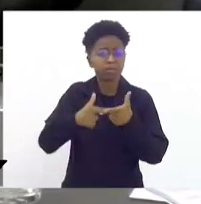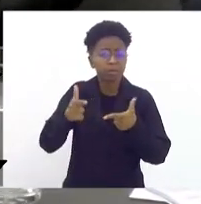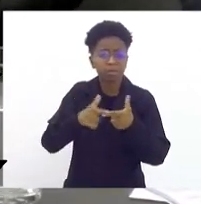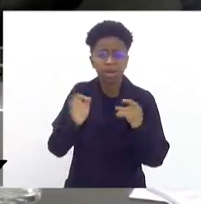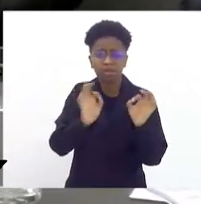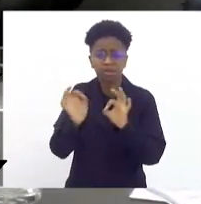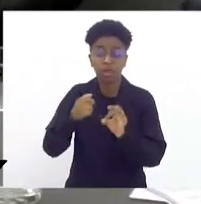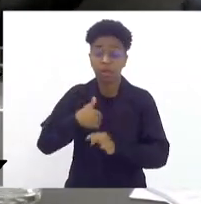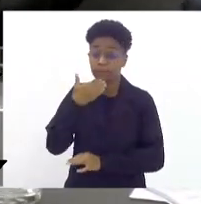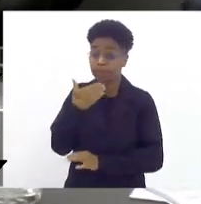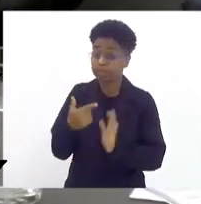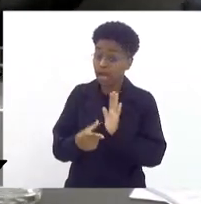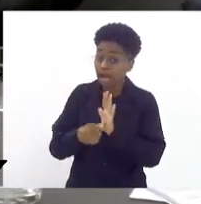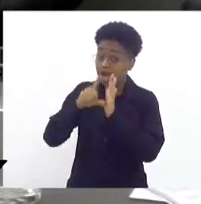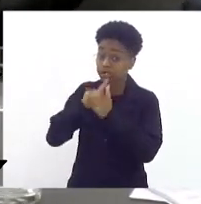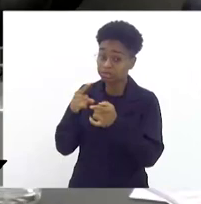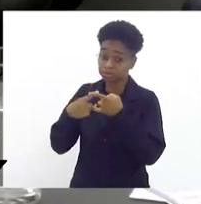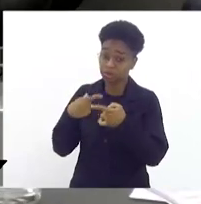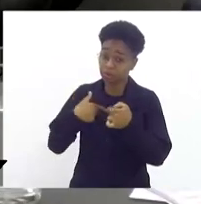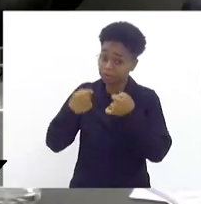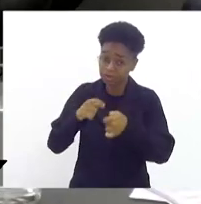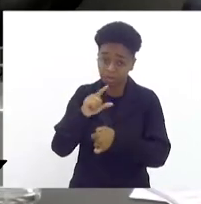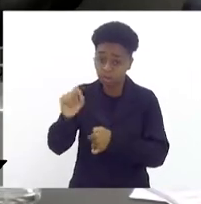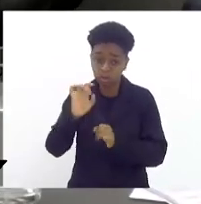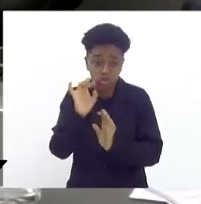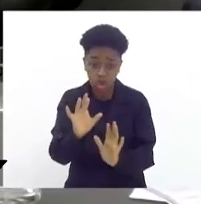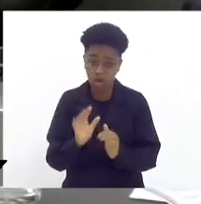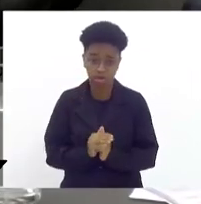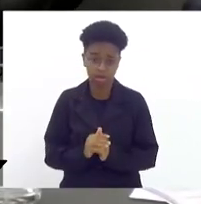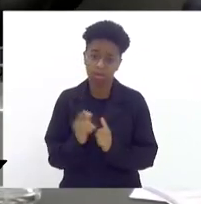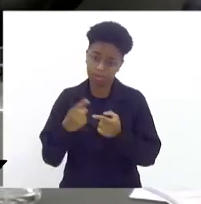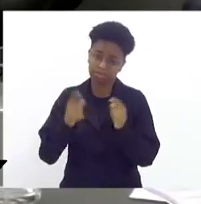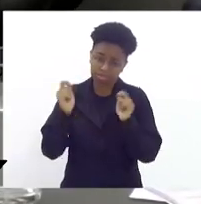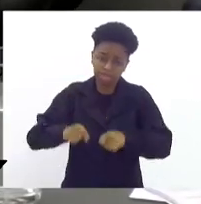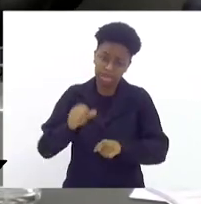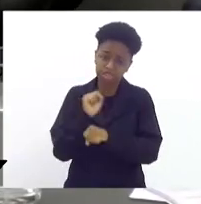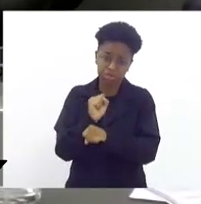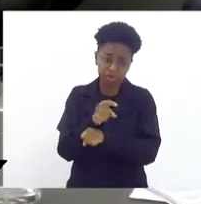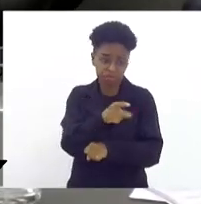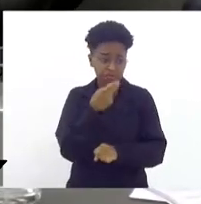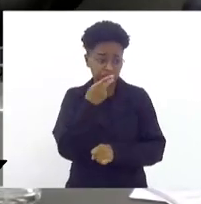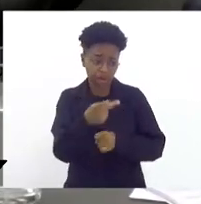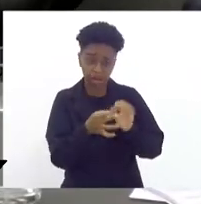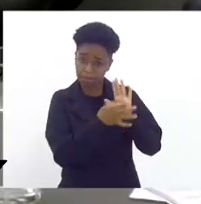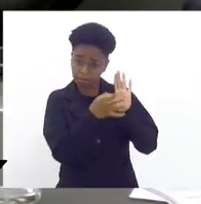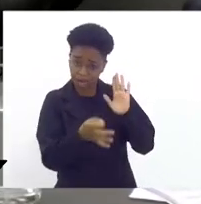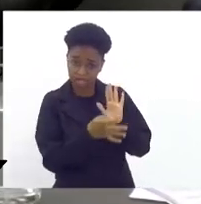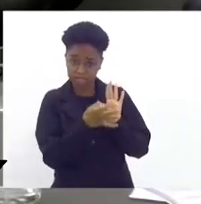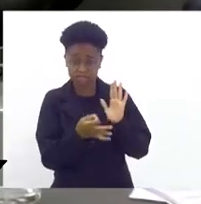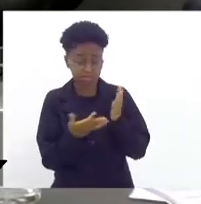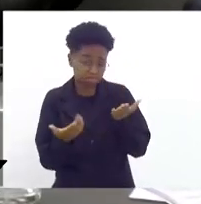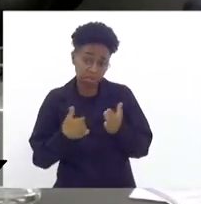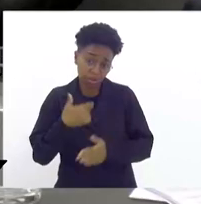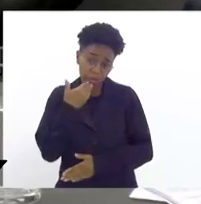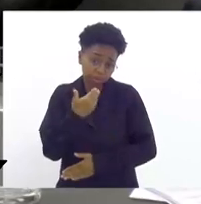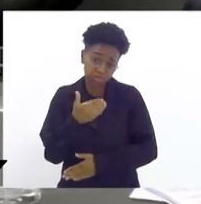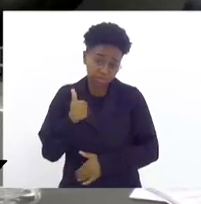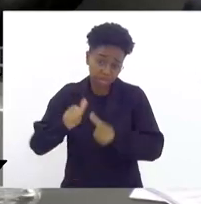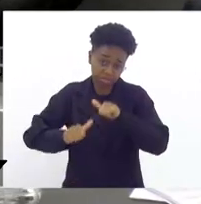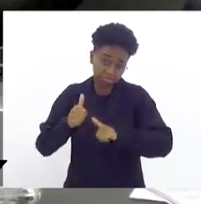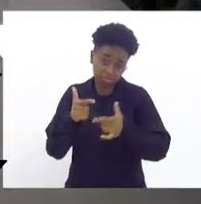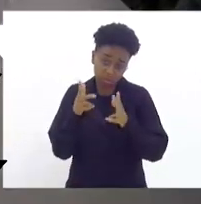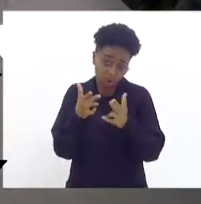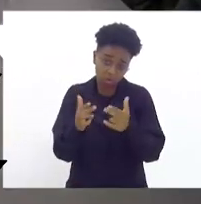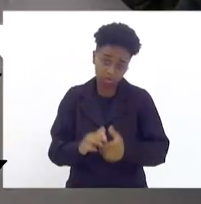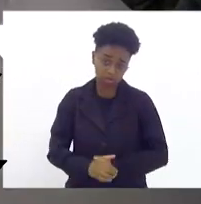com antecedência, porque eu vou ter que sair. Só isso. Senão, eu esperaria a Vossa Excelência proferir o parecer ou o relator e pediria da mesma forma. Como Vossa Excelência pediu